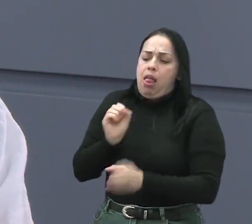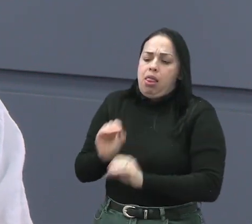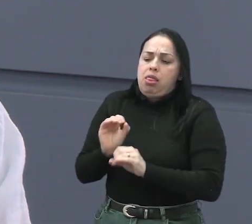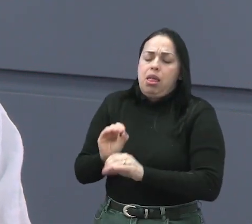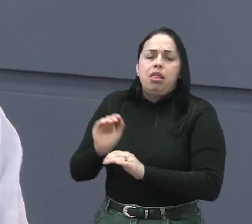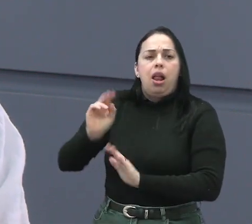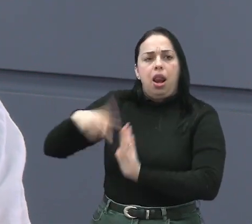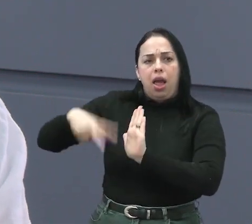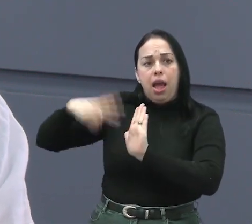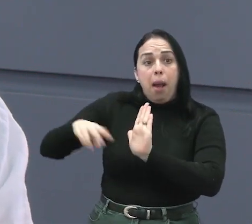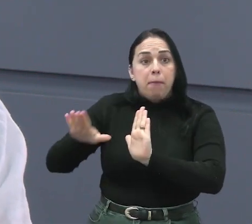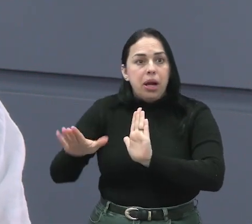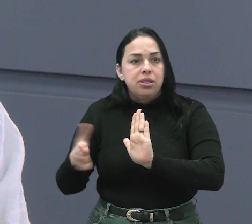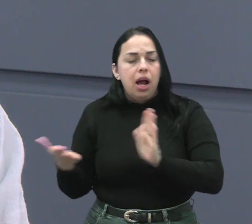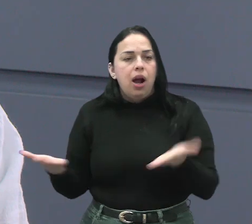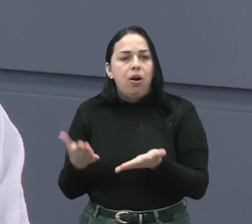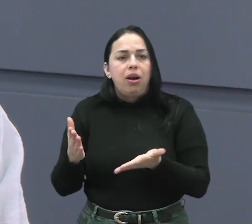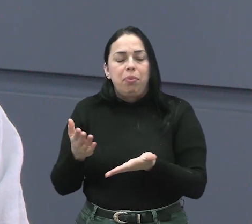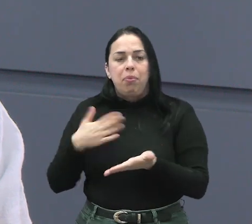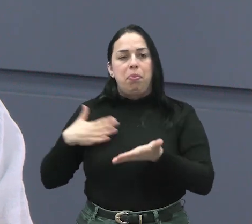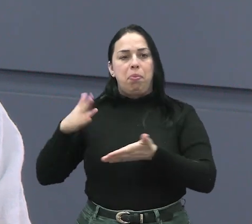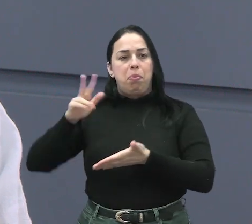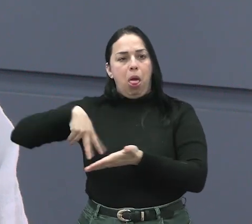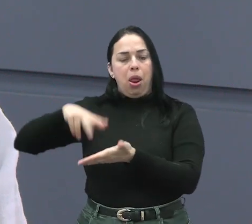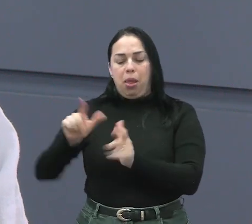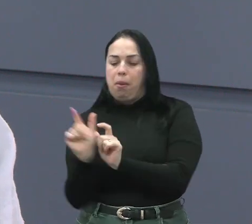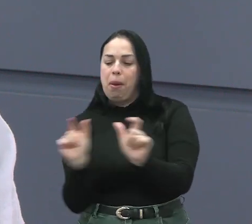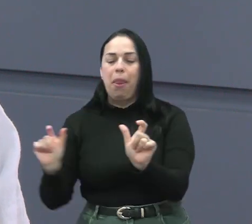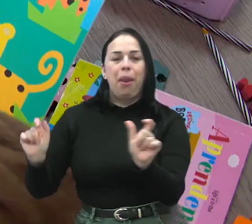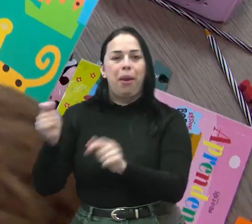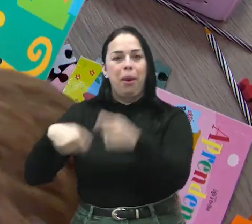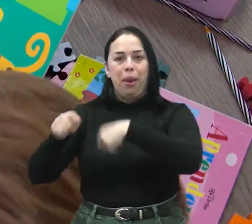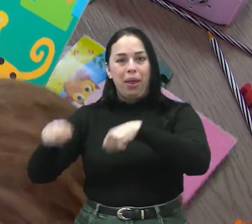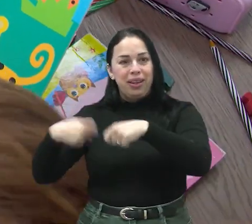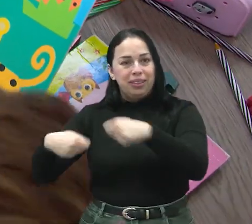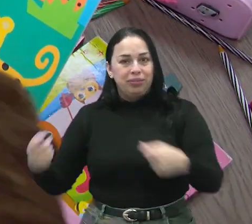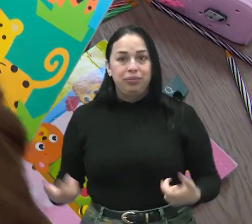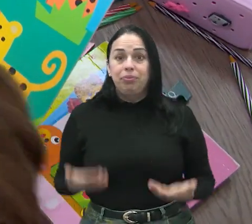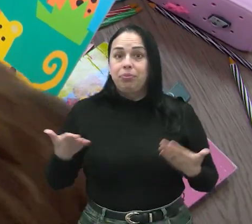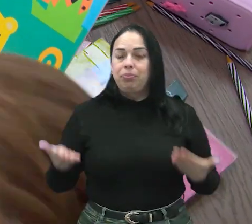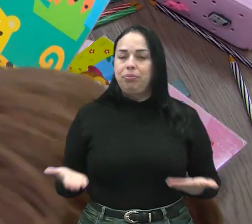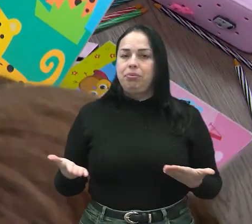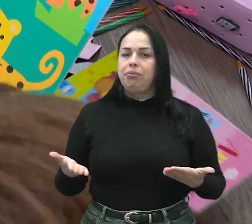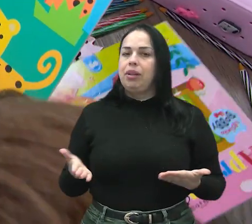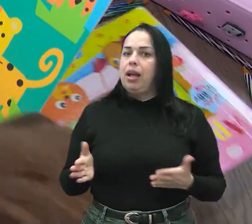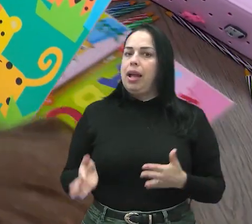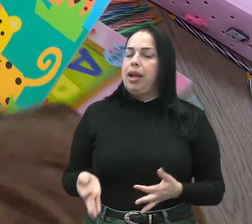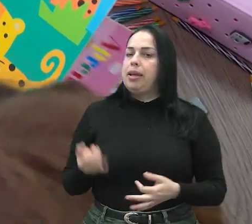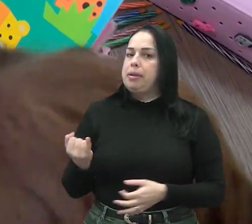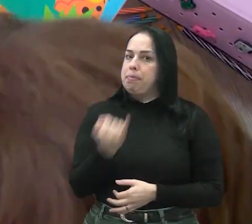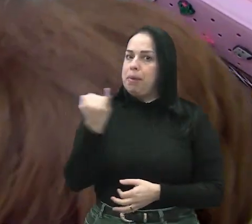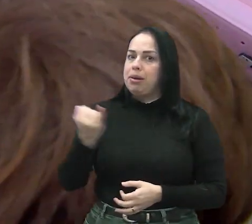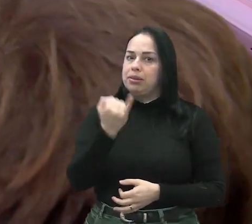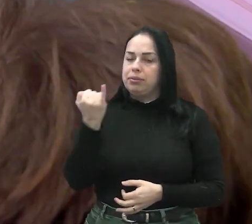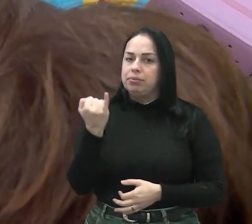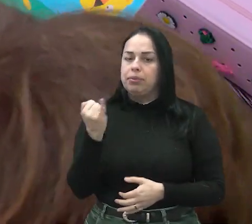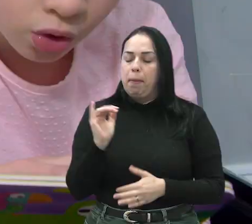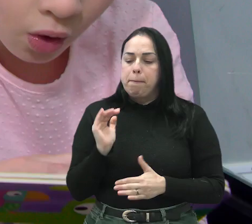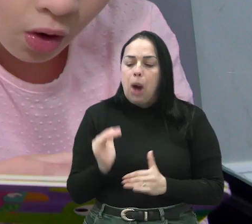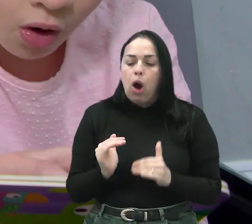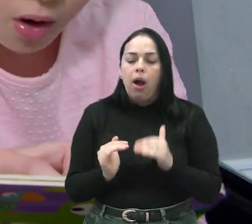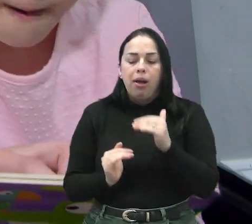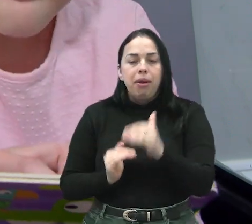a partir desse ano mesmo que ela destravou para juntar as palavrinhas. Esse processo é minucioso, passo a